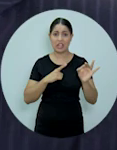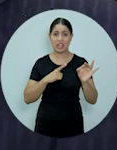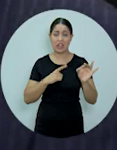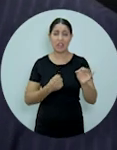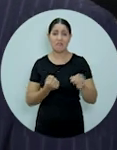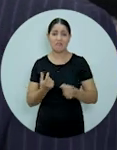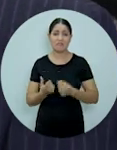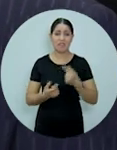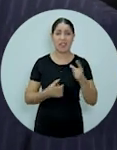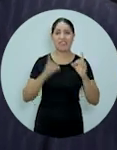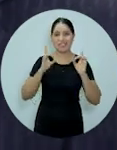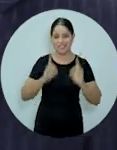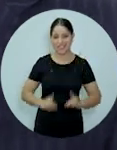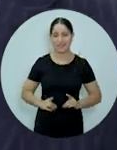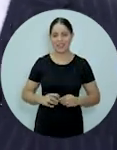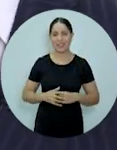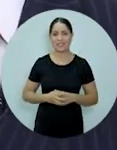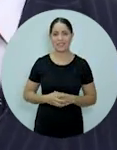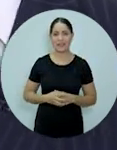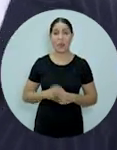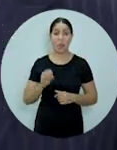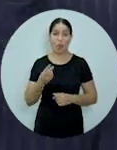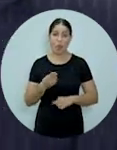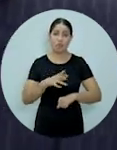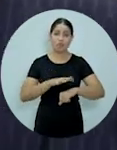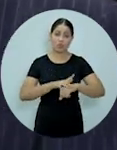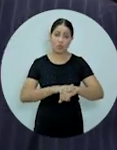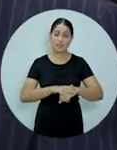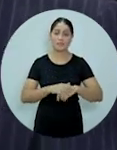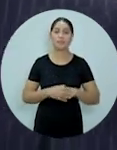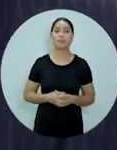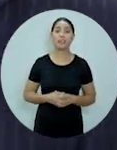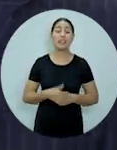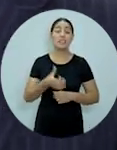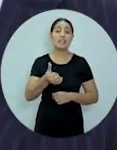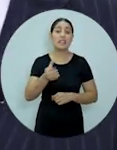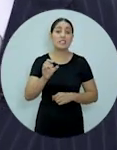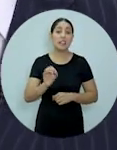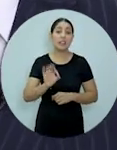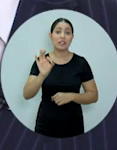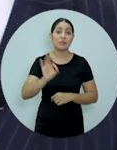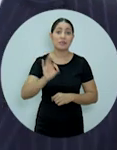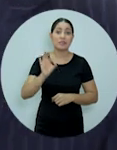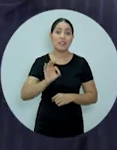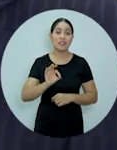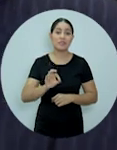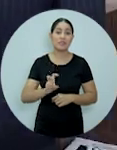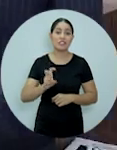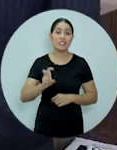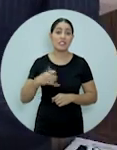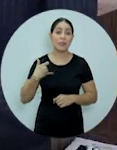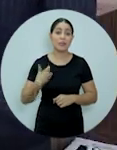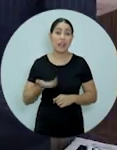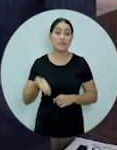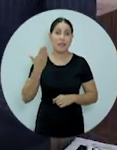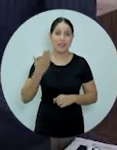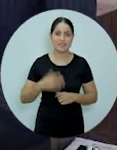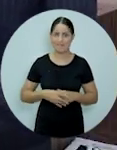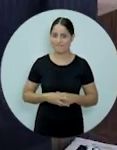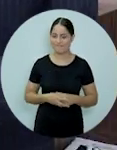crianças têm algum tipo de deficiência ou doença. E 60% já tem mais de 5